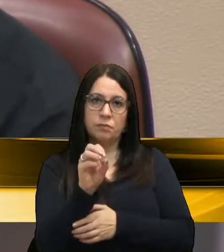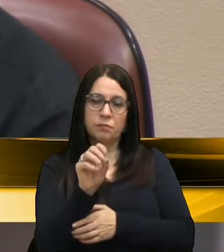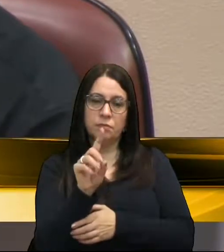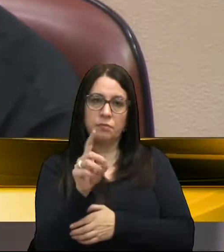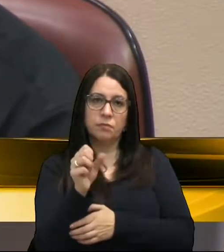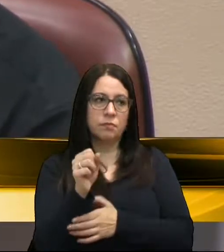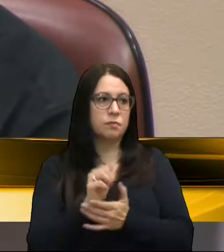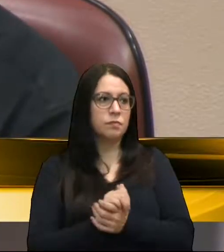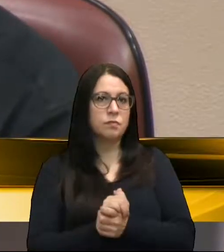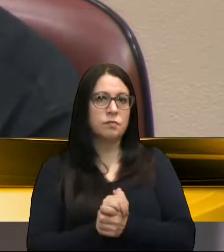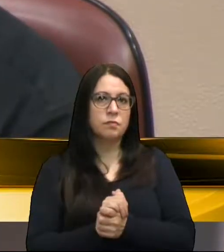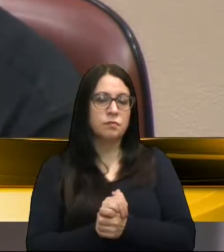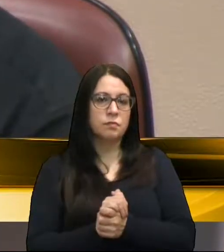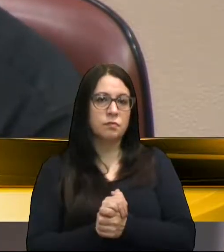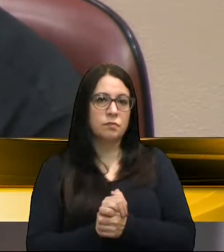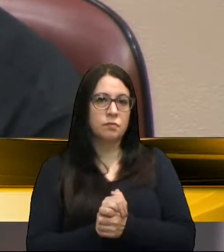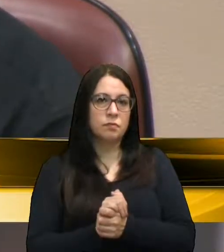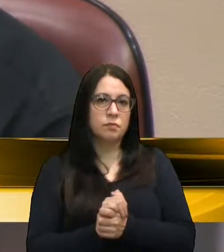115/2018.